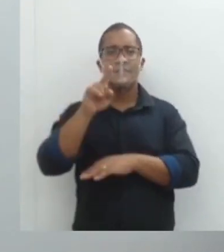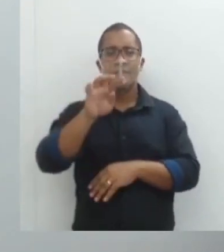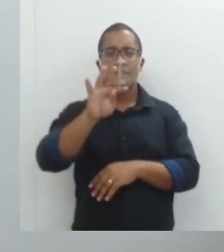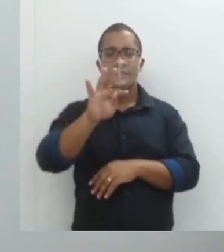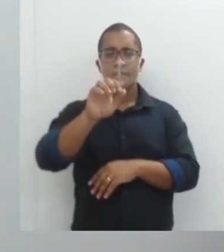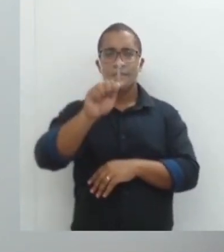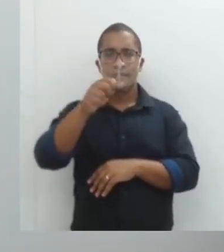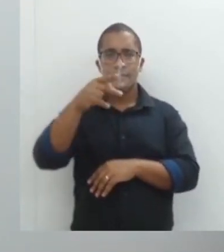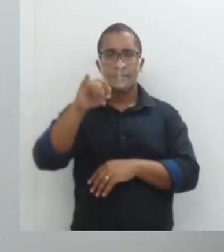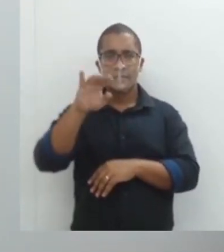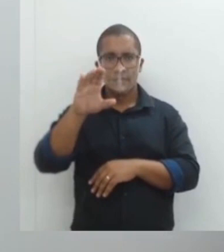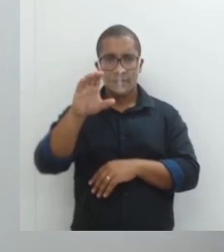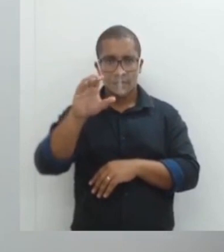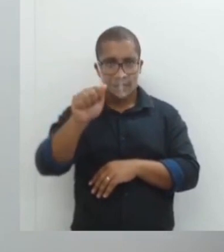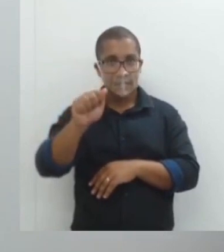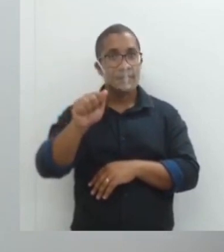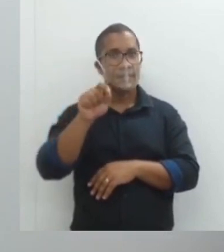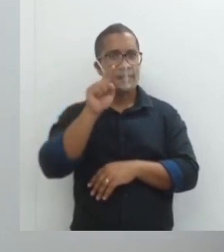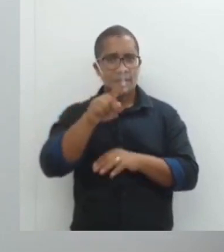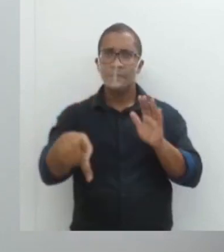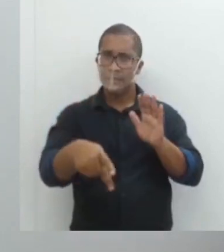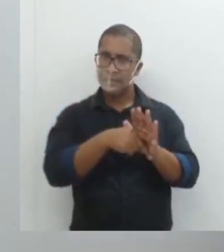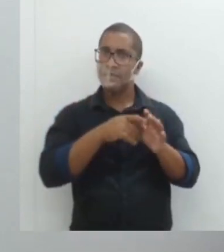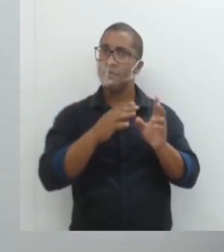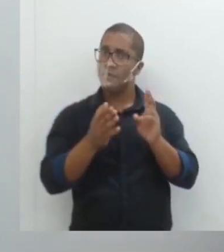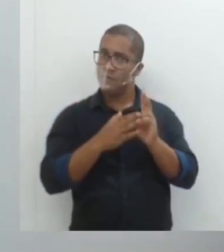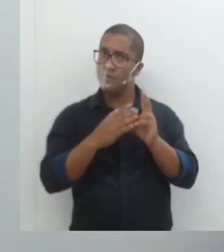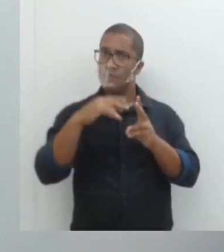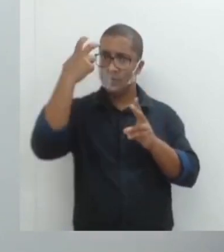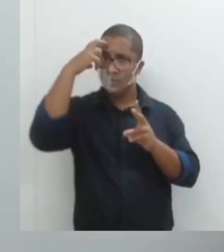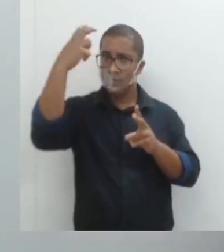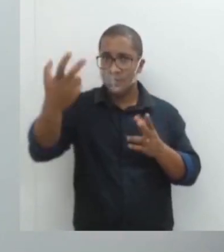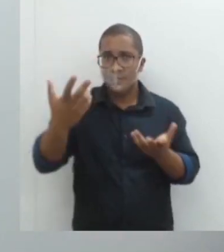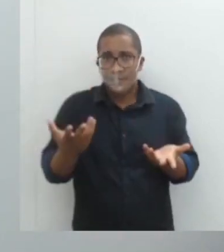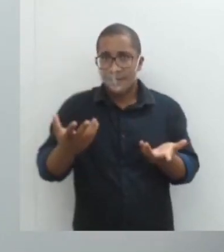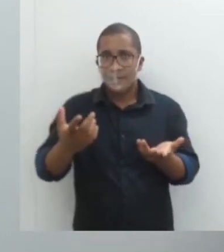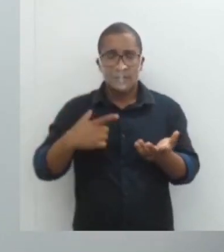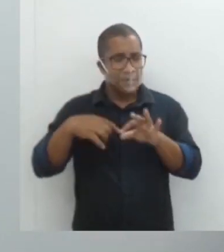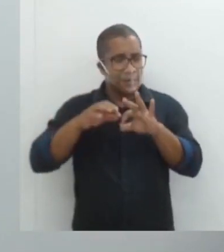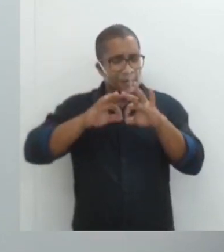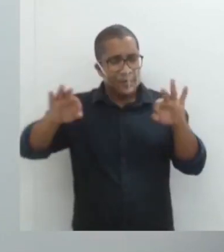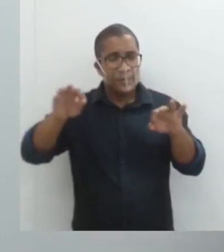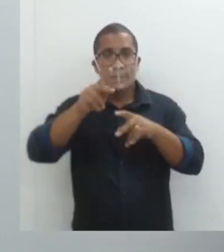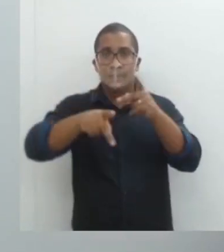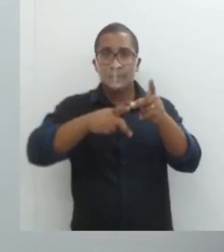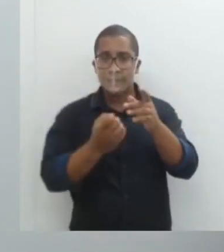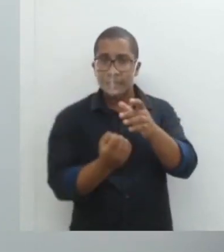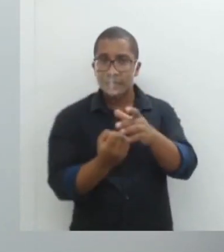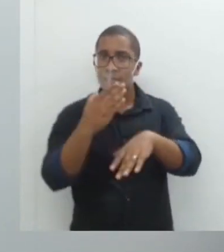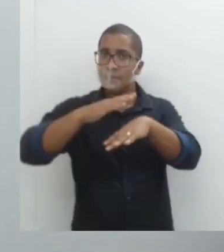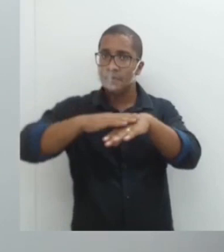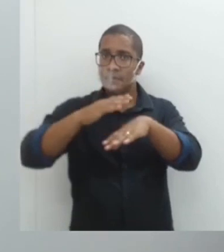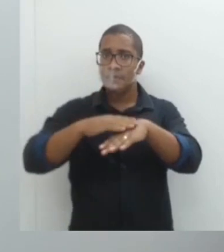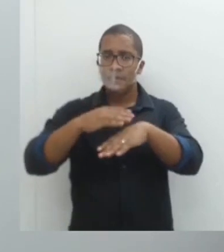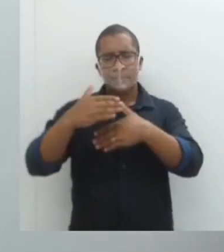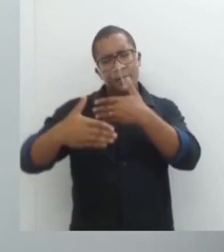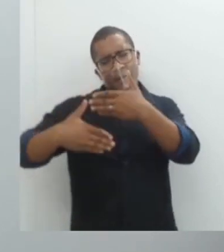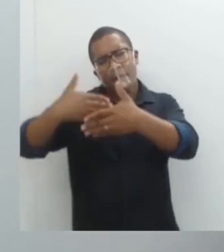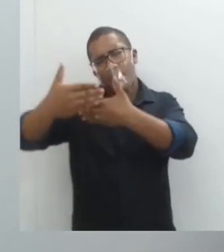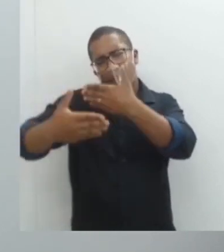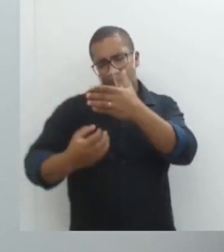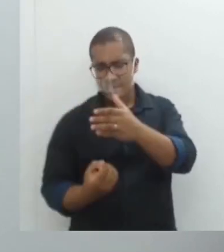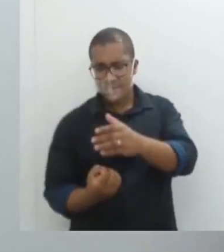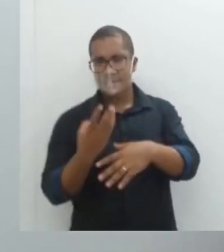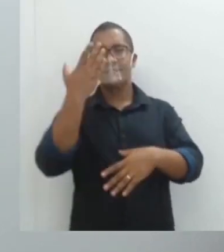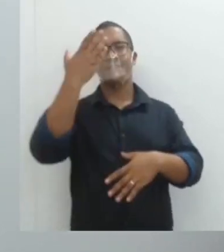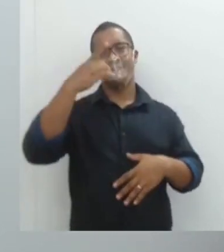tapioca no Alto da Sé. Uma cultura indígena, uma cultura essa maravilhosa, né, que esse povo desenvolveu ao longo de sua existência.